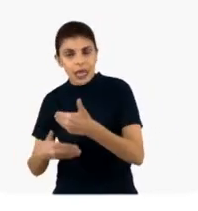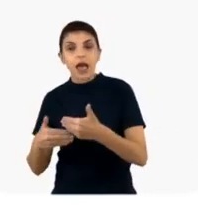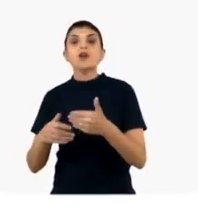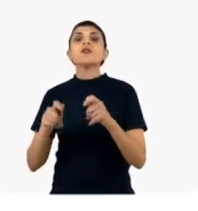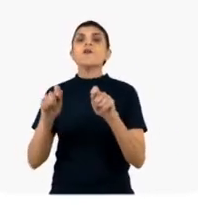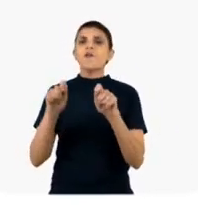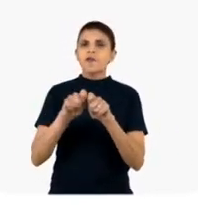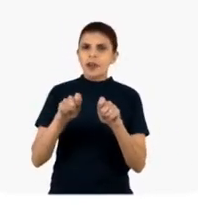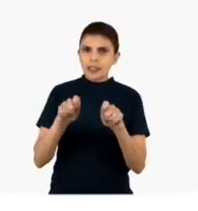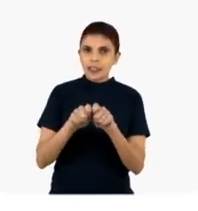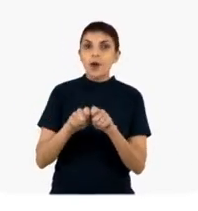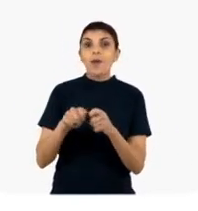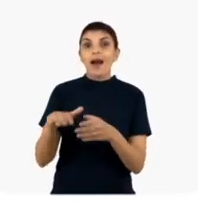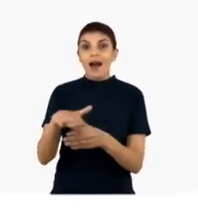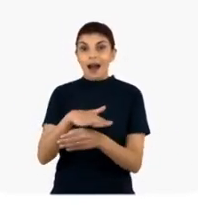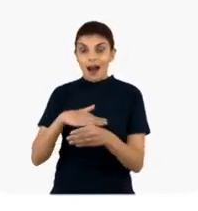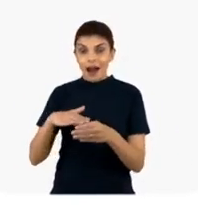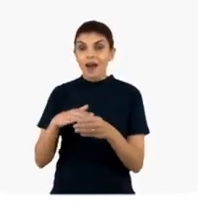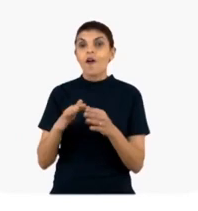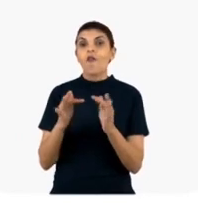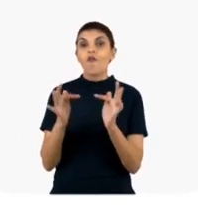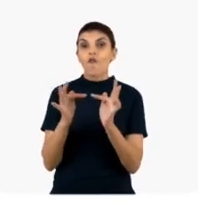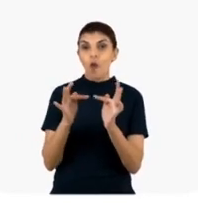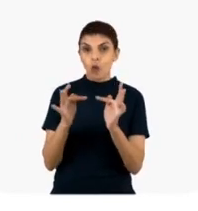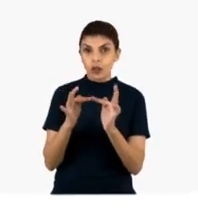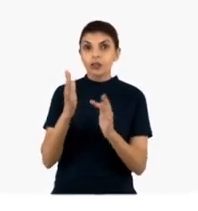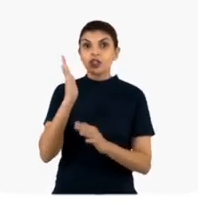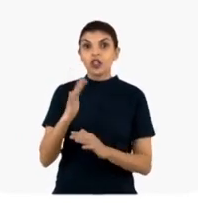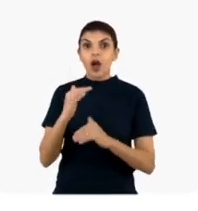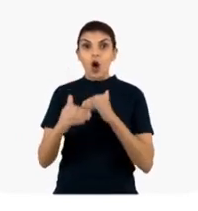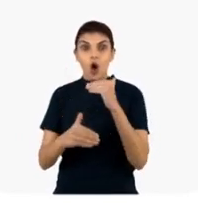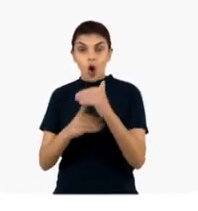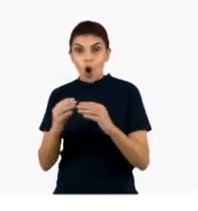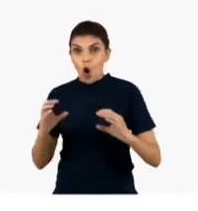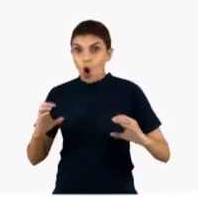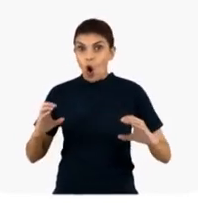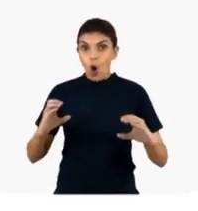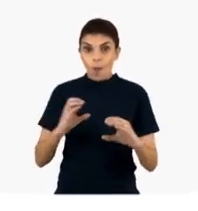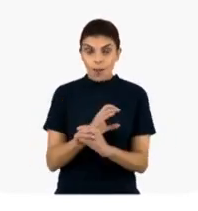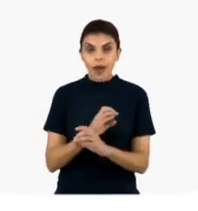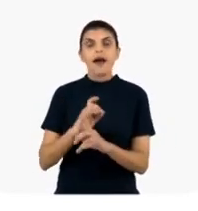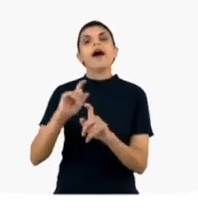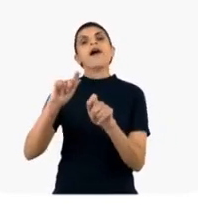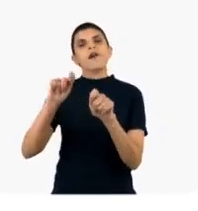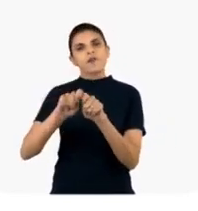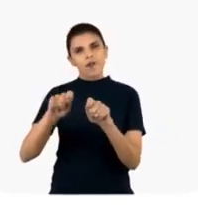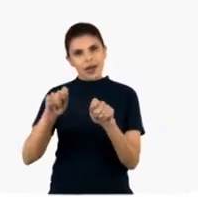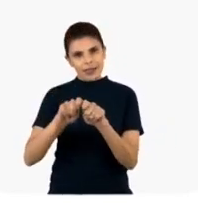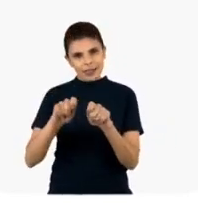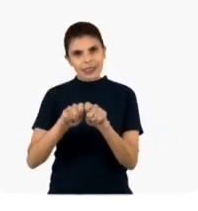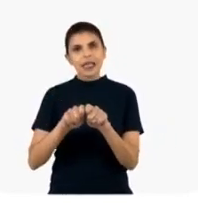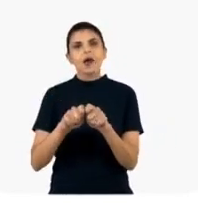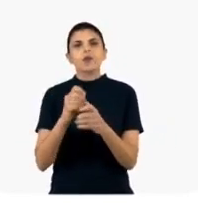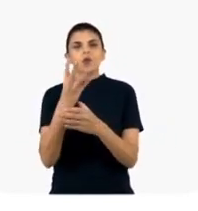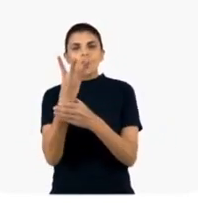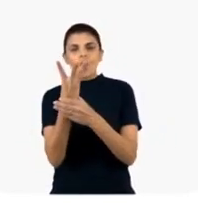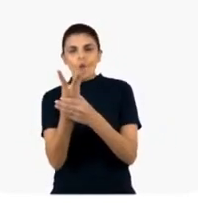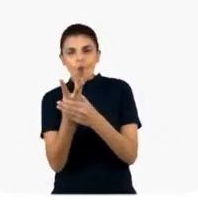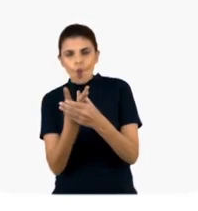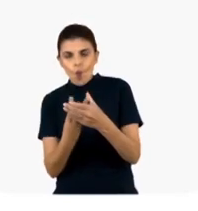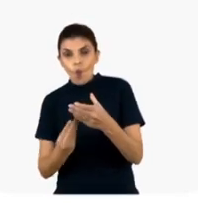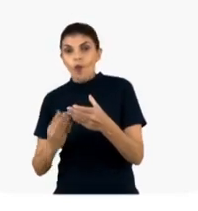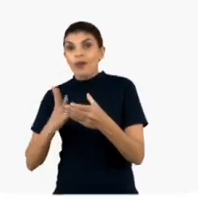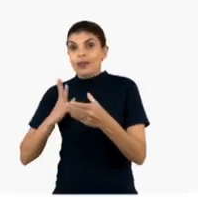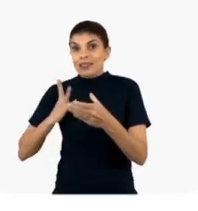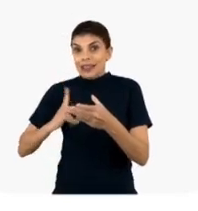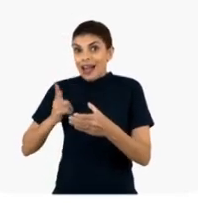do processo e entramos na área da formulação. Uma vez que a etapa de formulação é completa, realizamos a